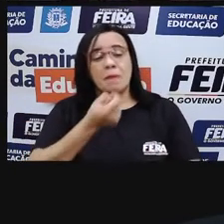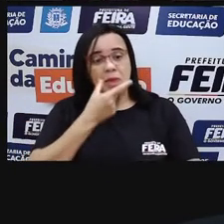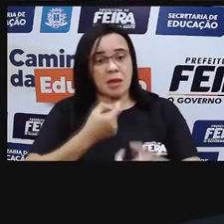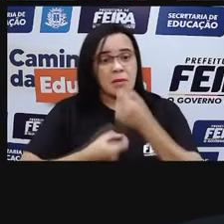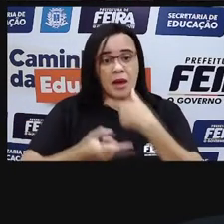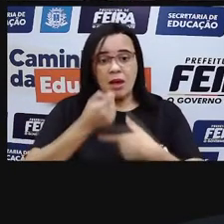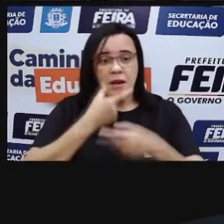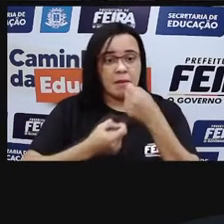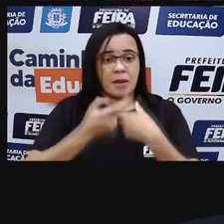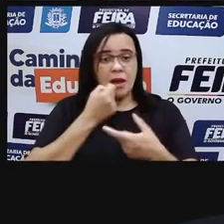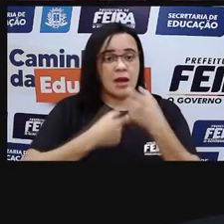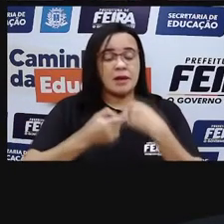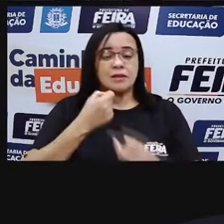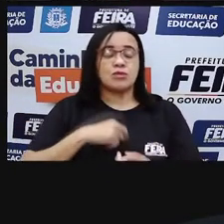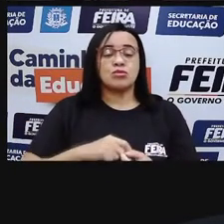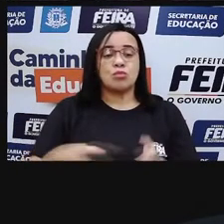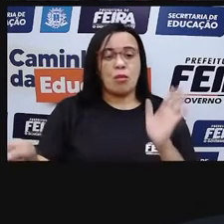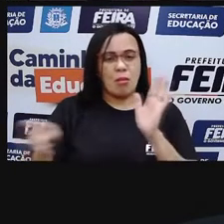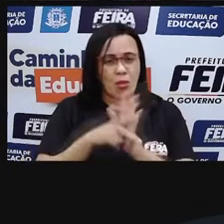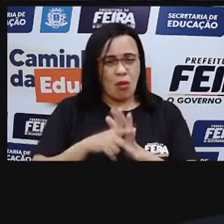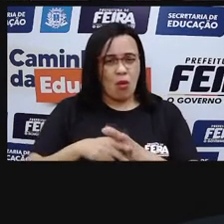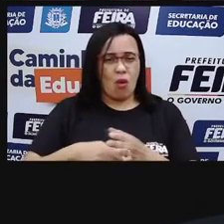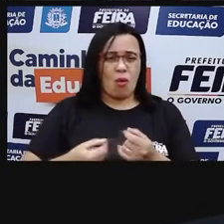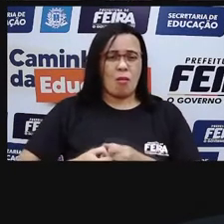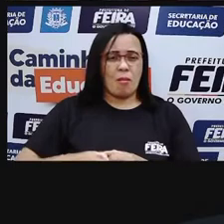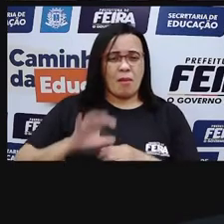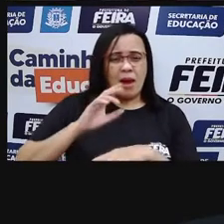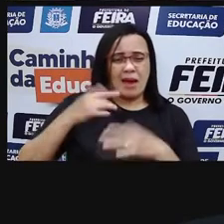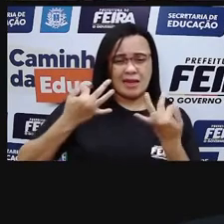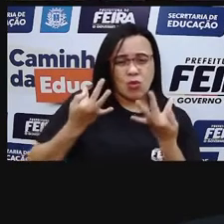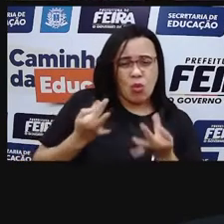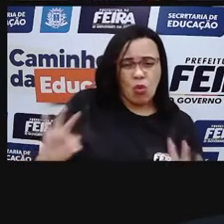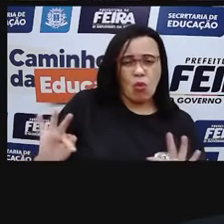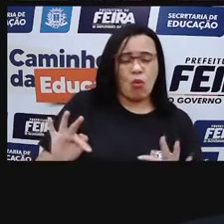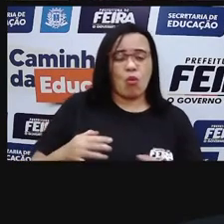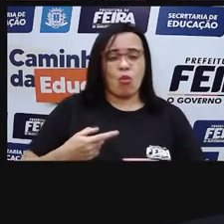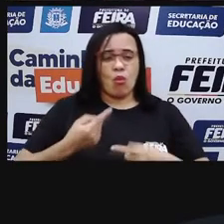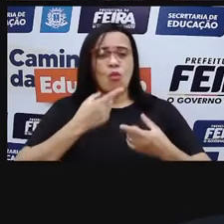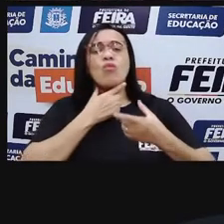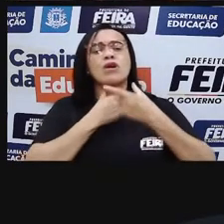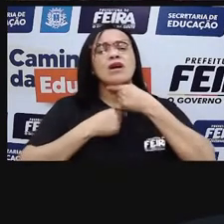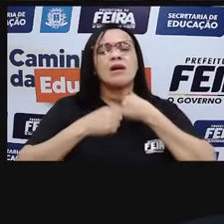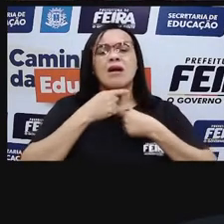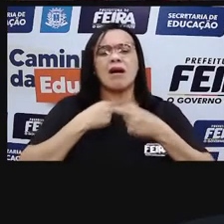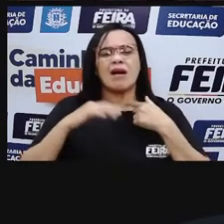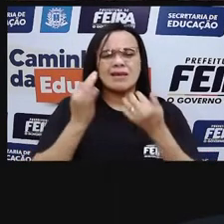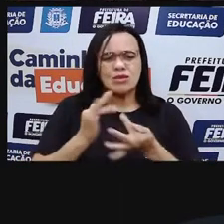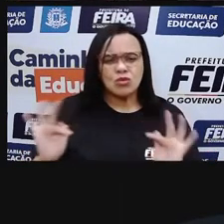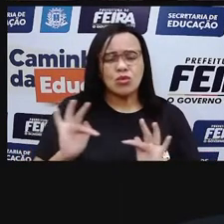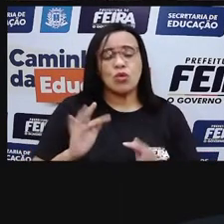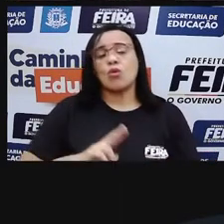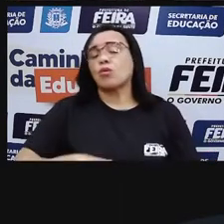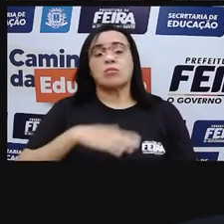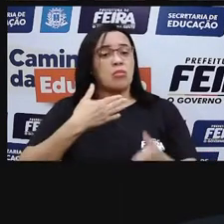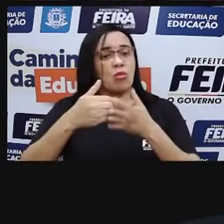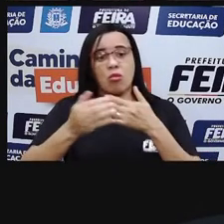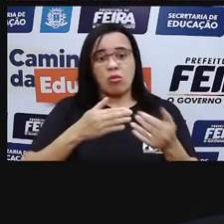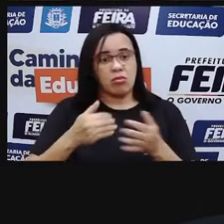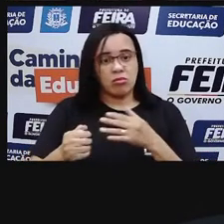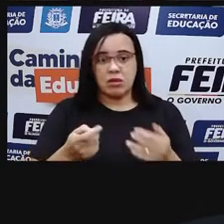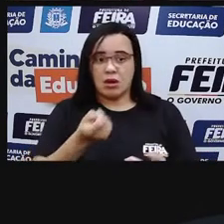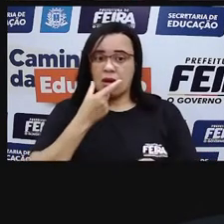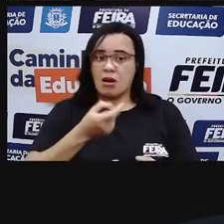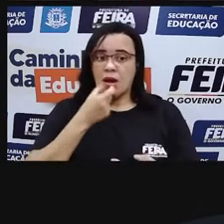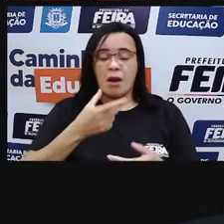um remédio para a garganta, a penicilina, né? Vão ser medicamentos que vão ter funções diferentes e